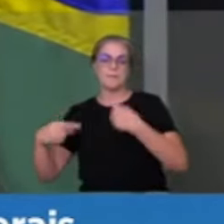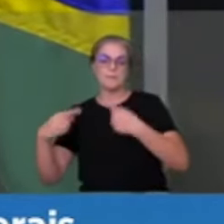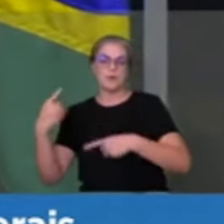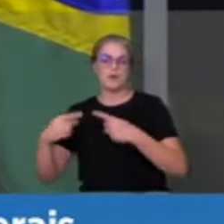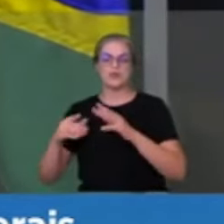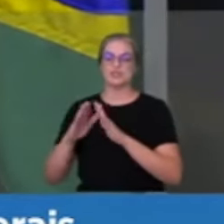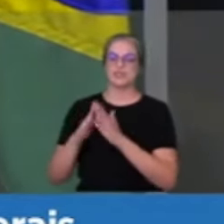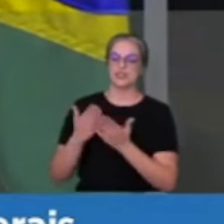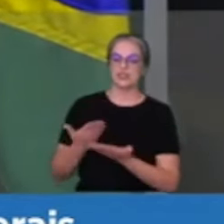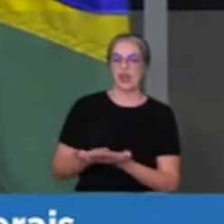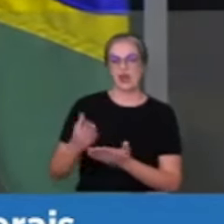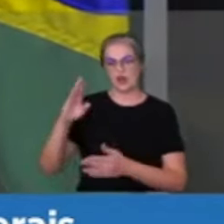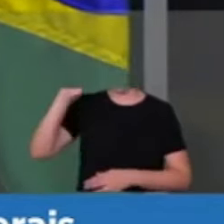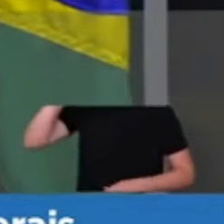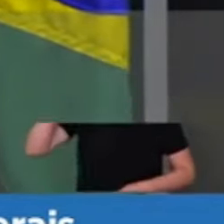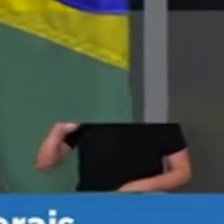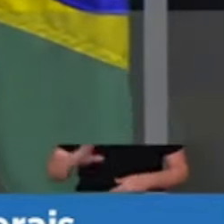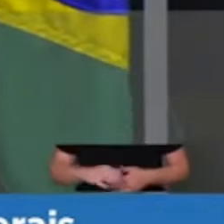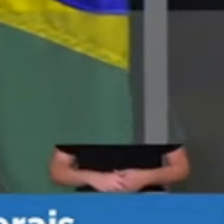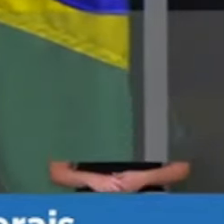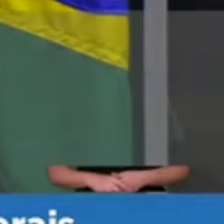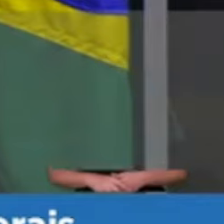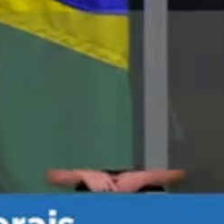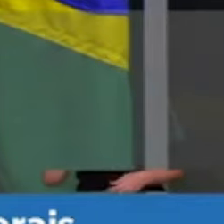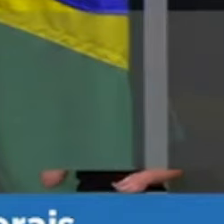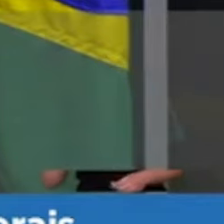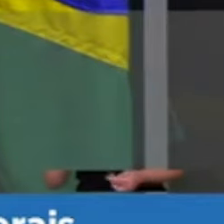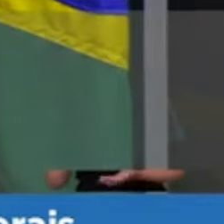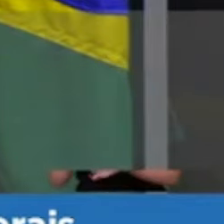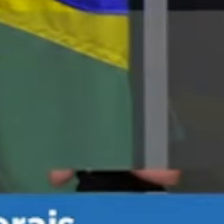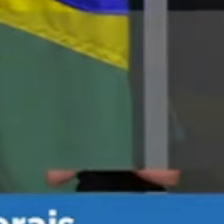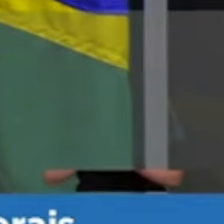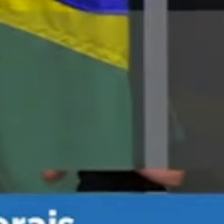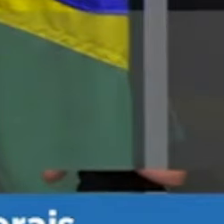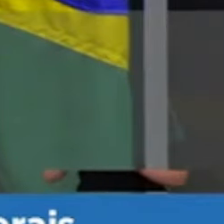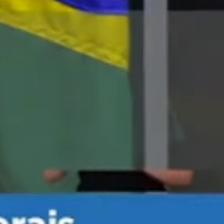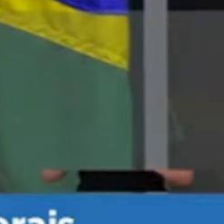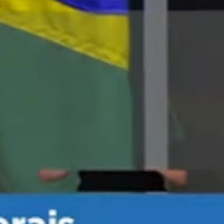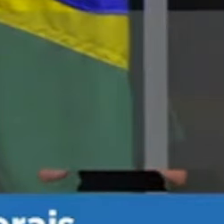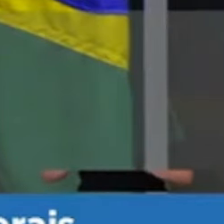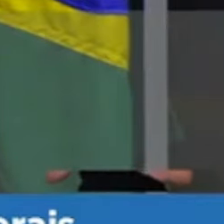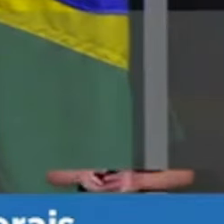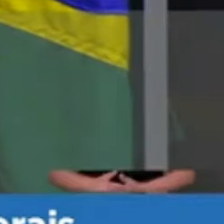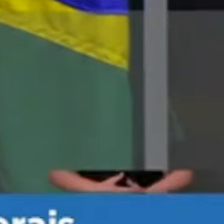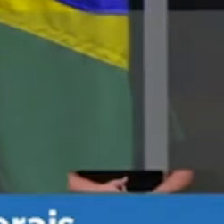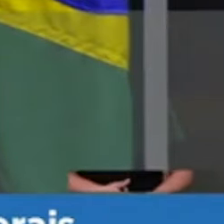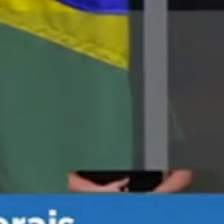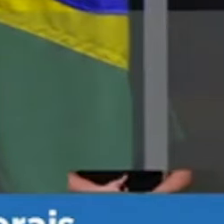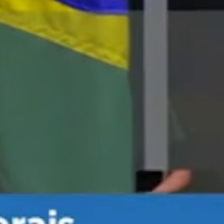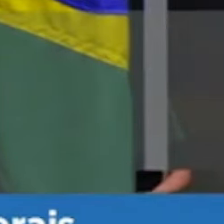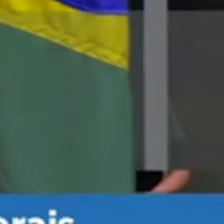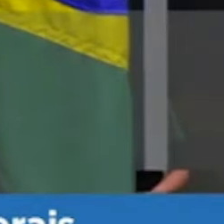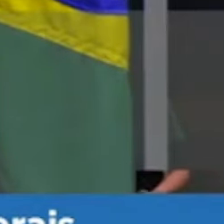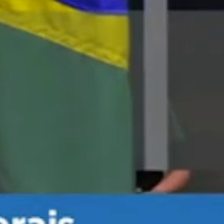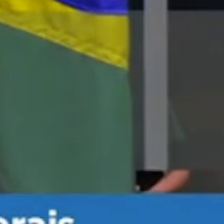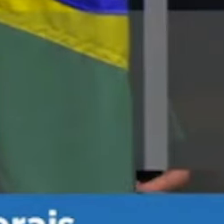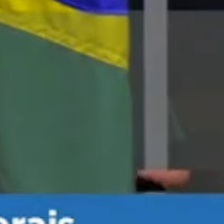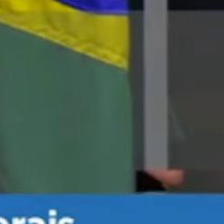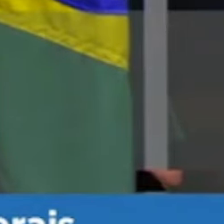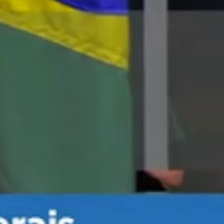escolas cívico-militares e desde aquele momento nós tivemos diretamente envolvidos com essa